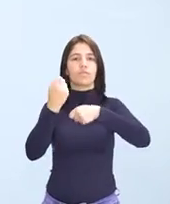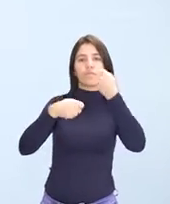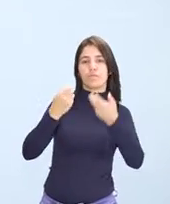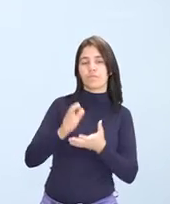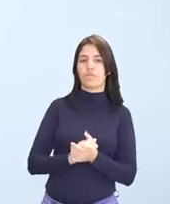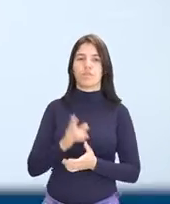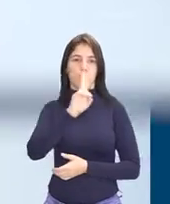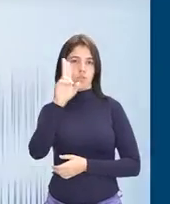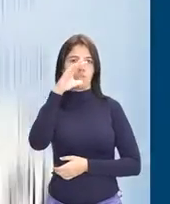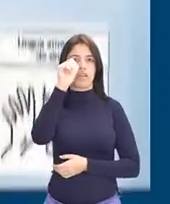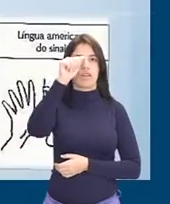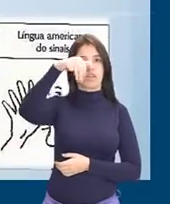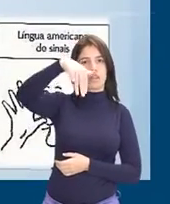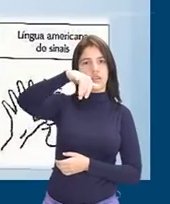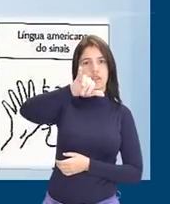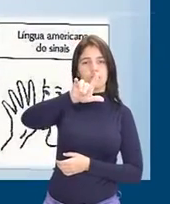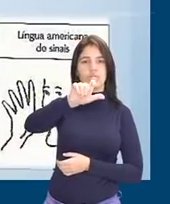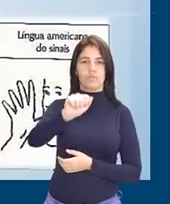Camille.